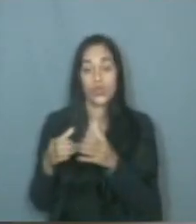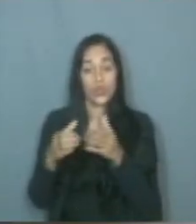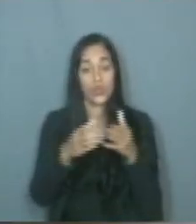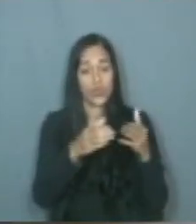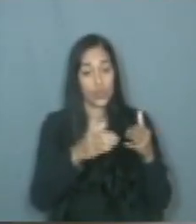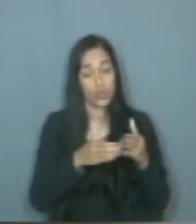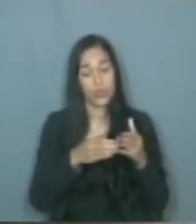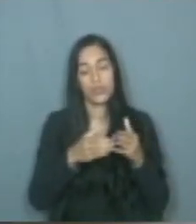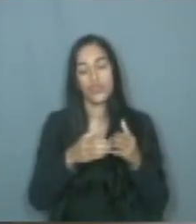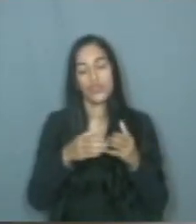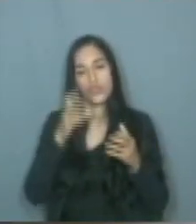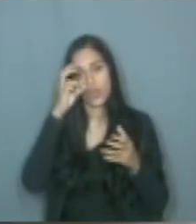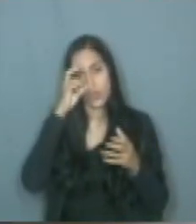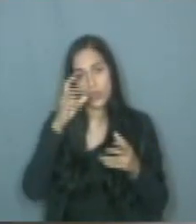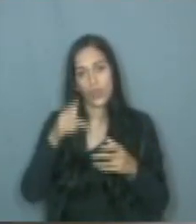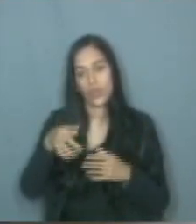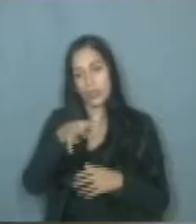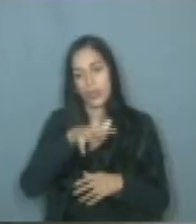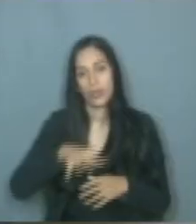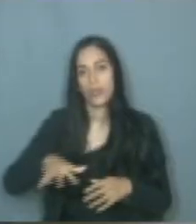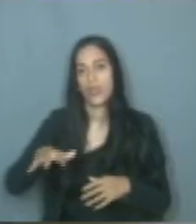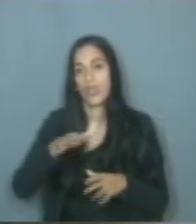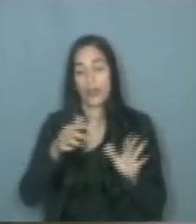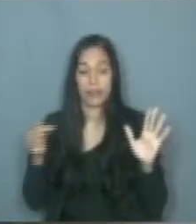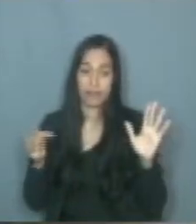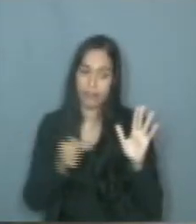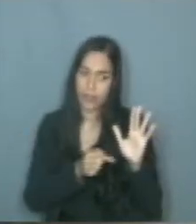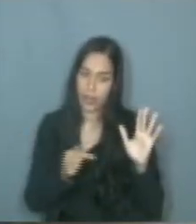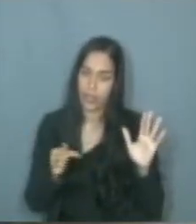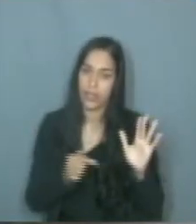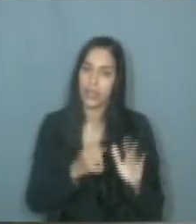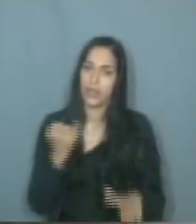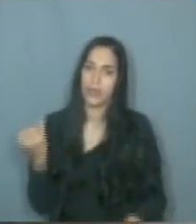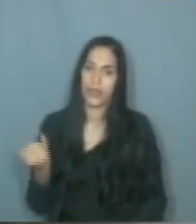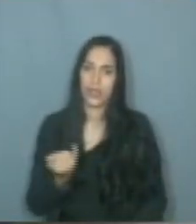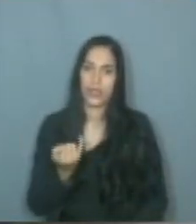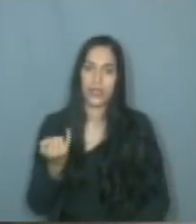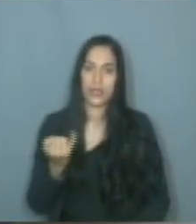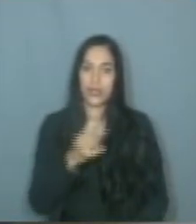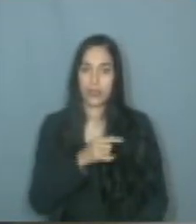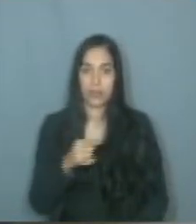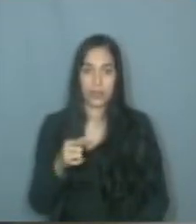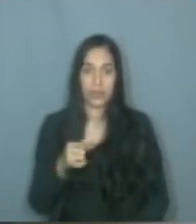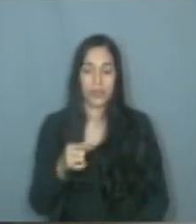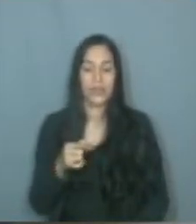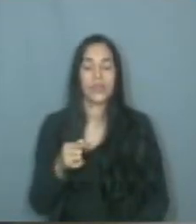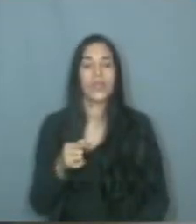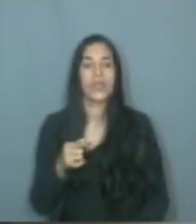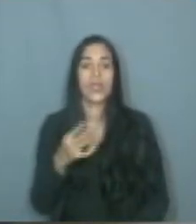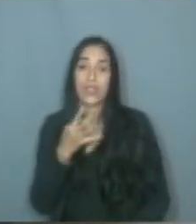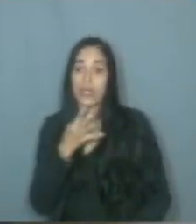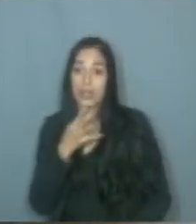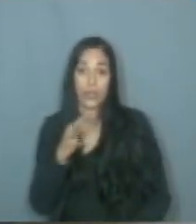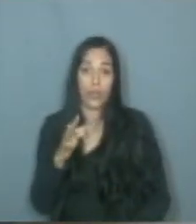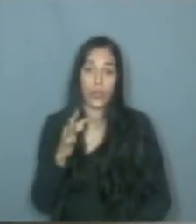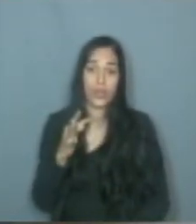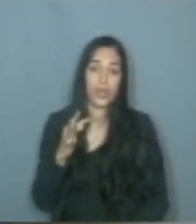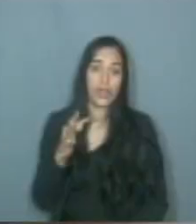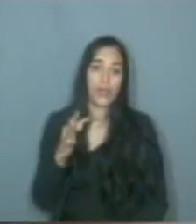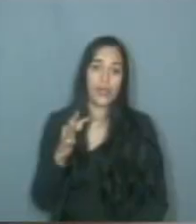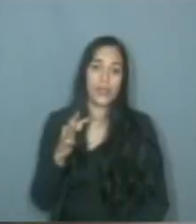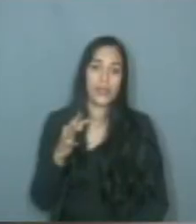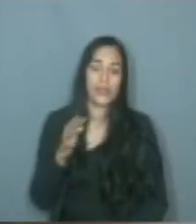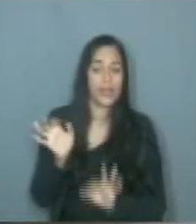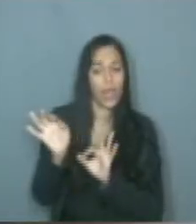cultura popular. Isso aqui é fundamental. Para quem não conhece o lado de trás,